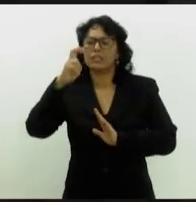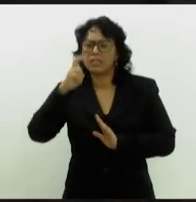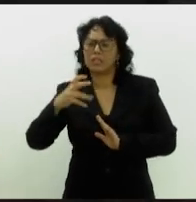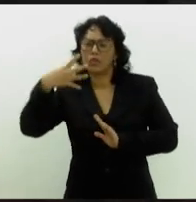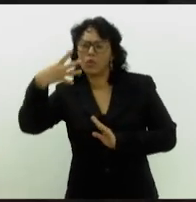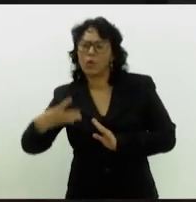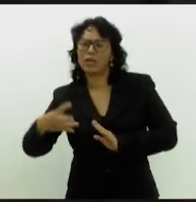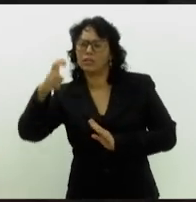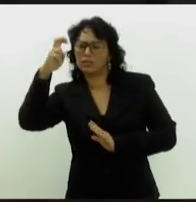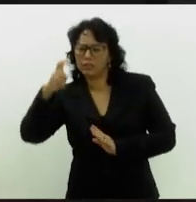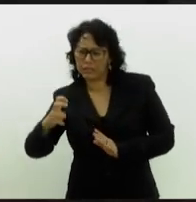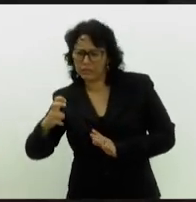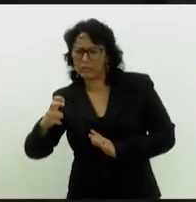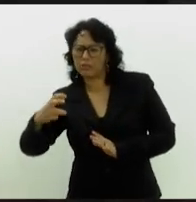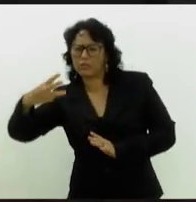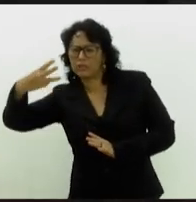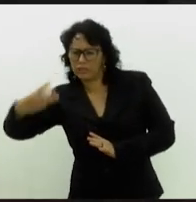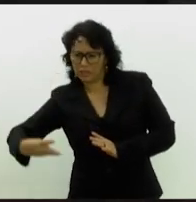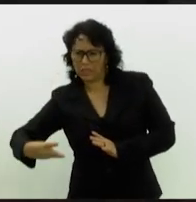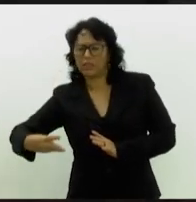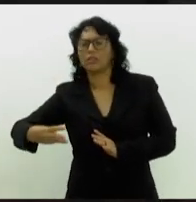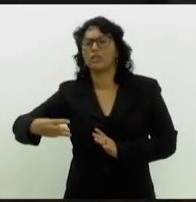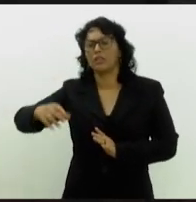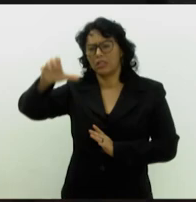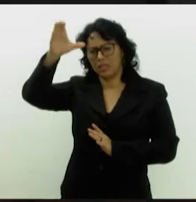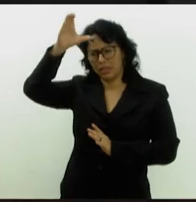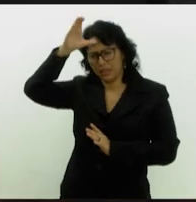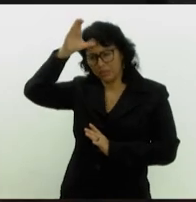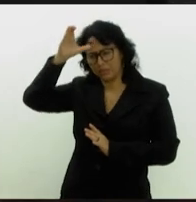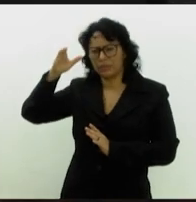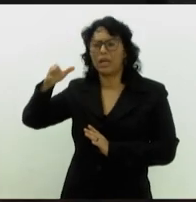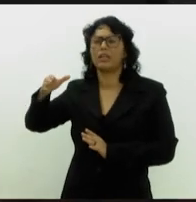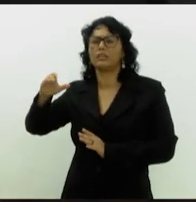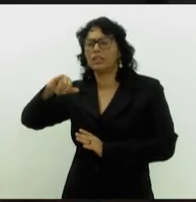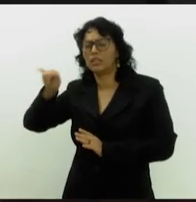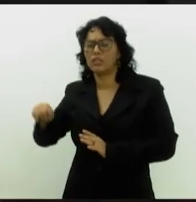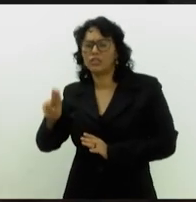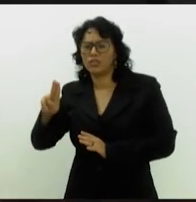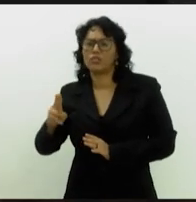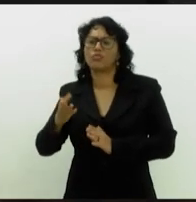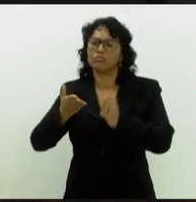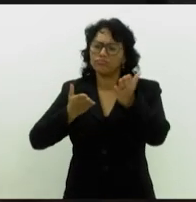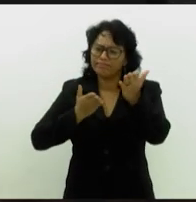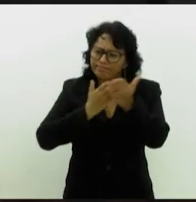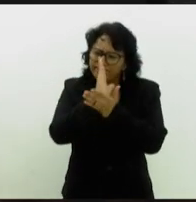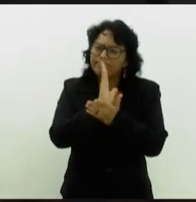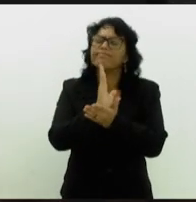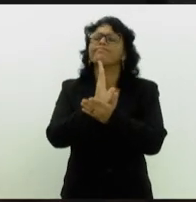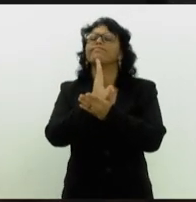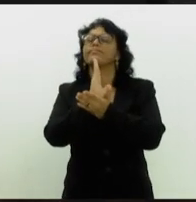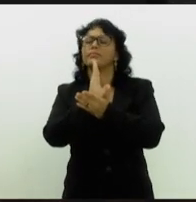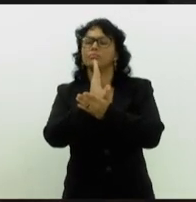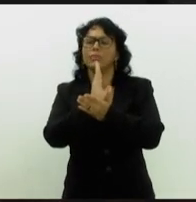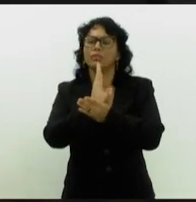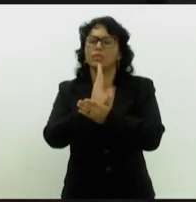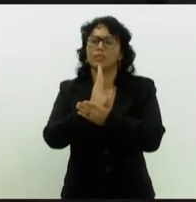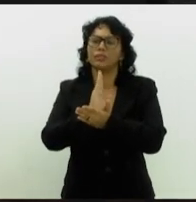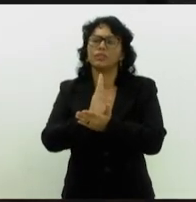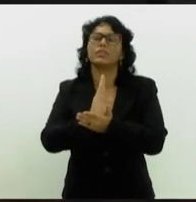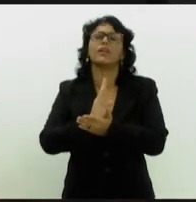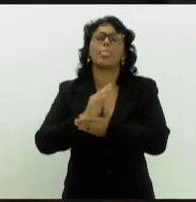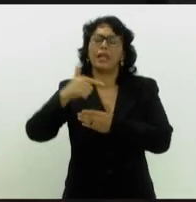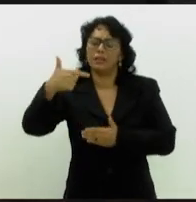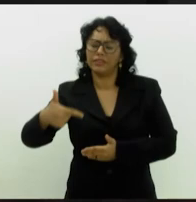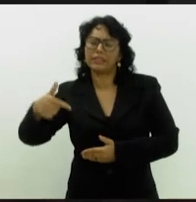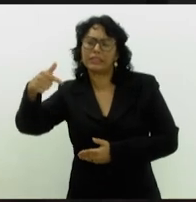deputada tiju ses que apró Como estão aprovado a sobre a mesa requerimento de inclusão da ordem do dia do projeto 2775 de 23